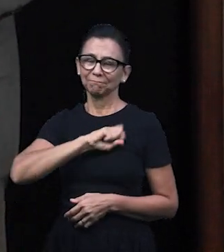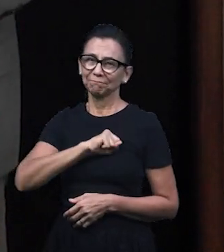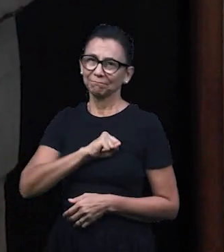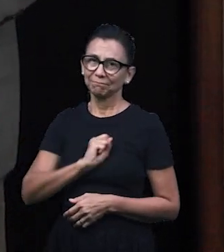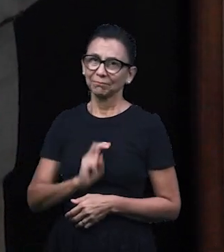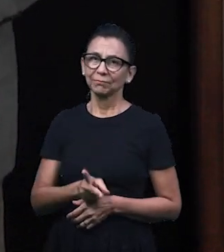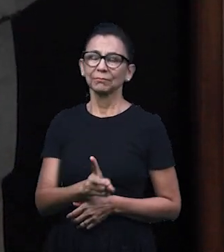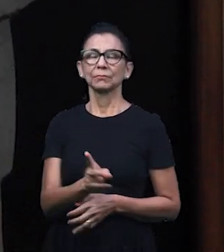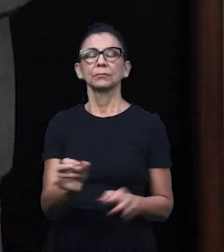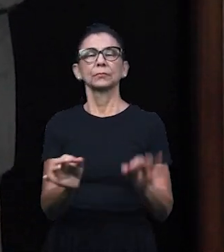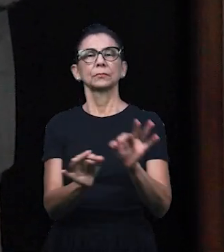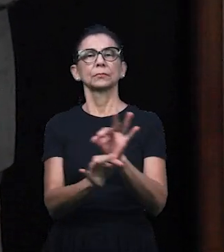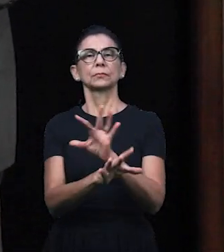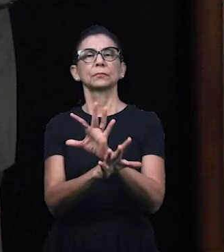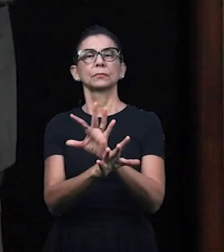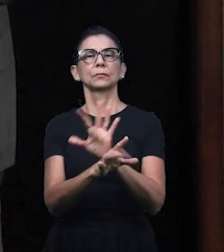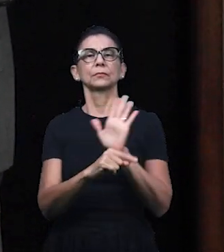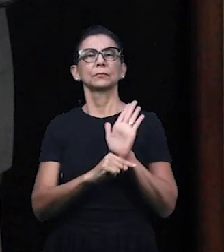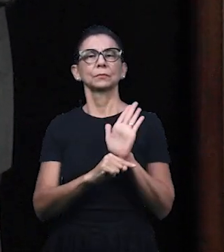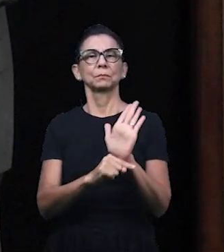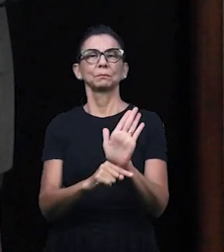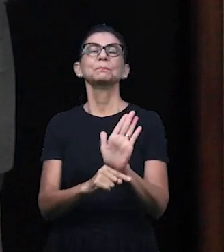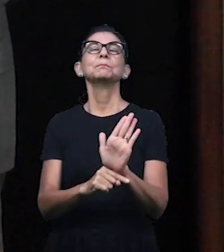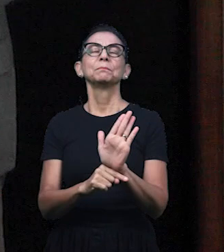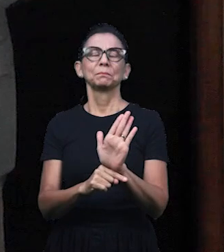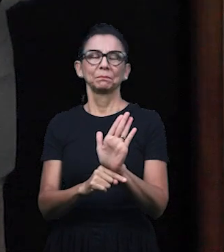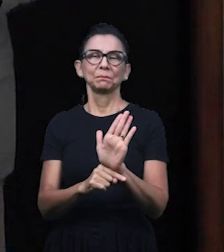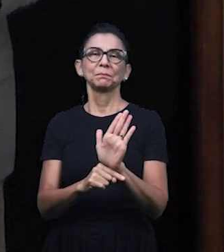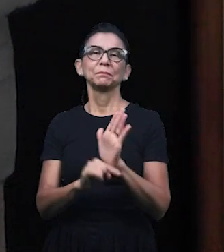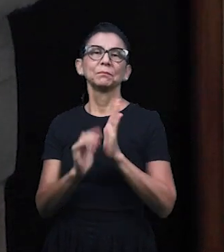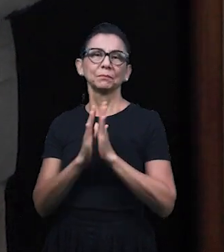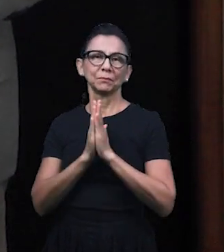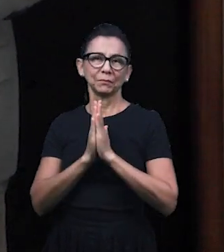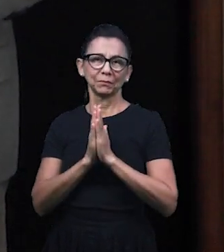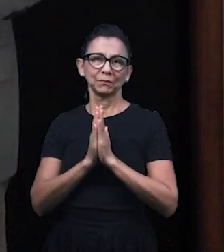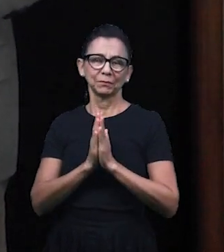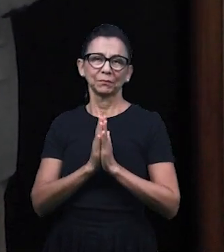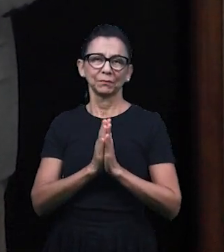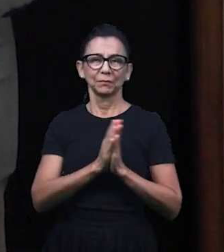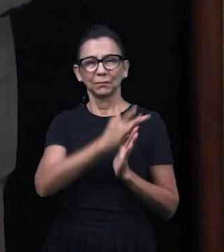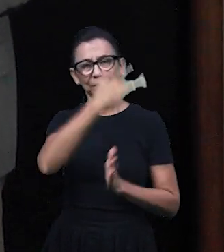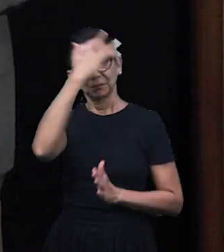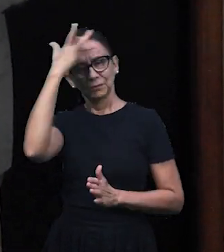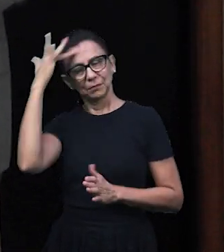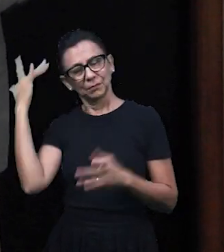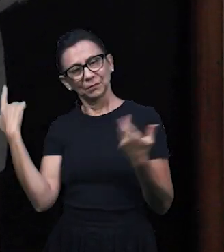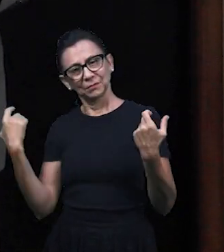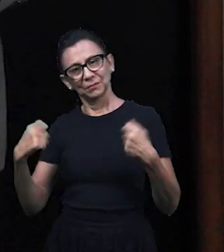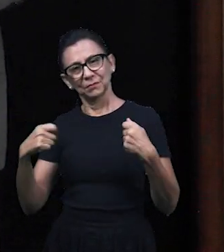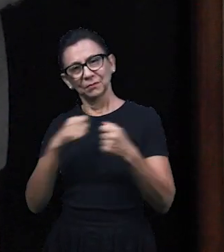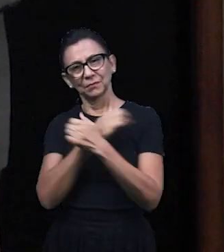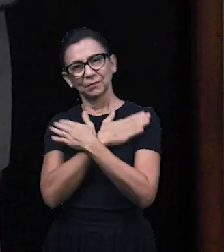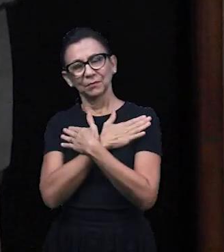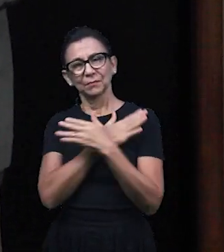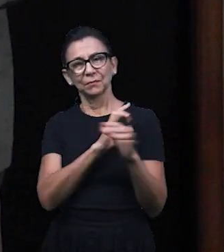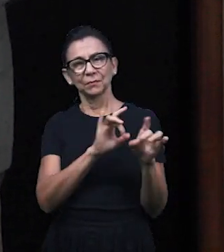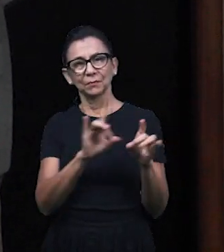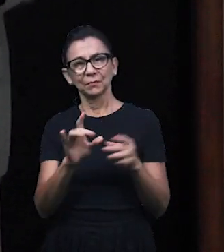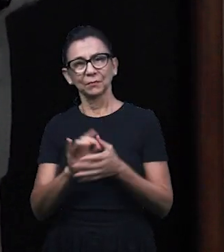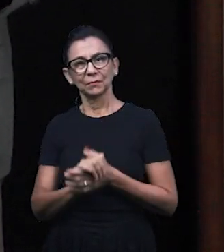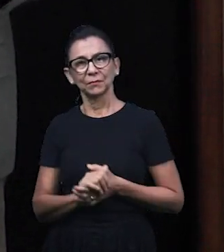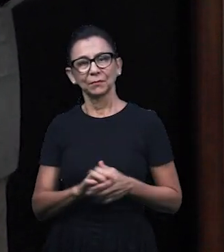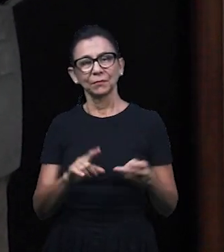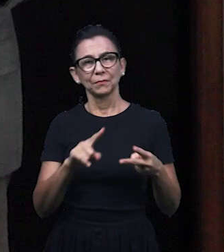sempre prontos, inclusive, a ajudar e a orar por aqueles que precisam. Um abraço todo especial para os